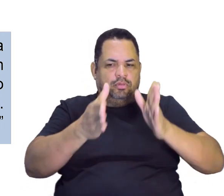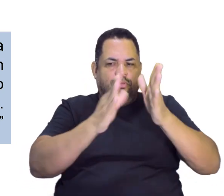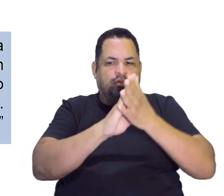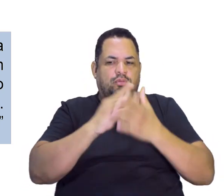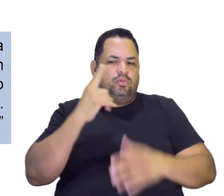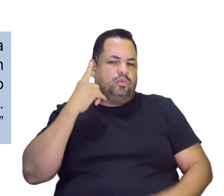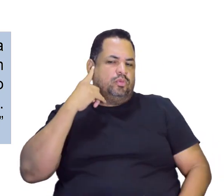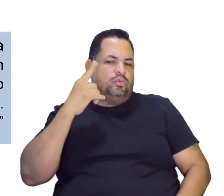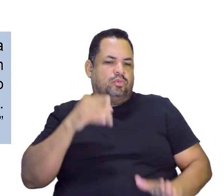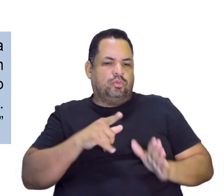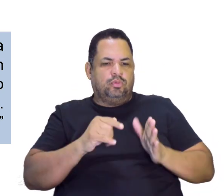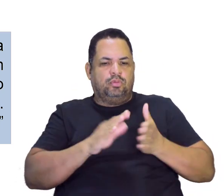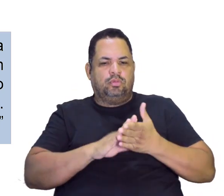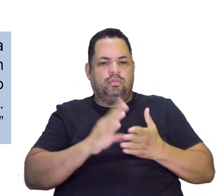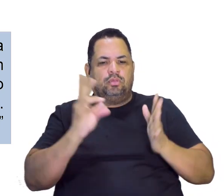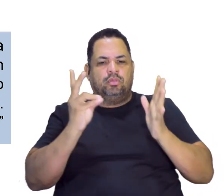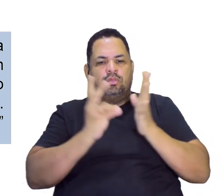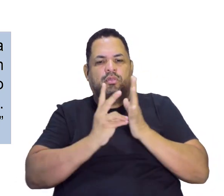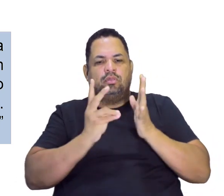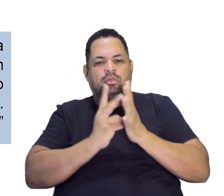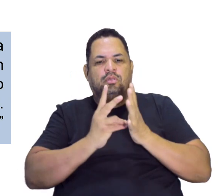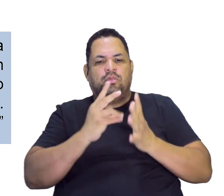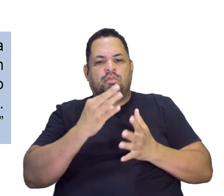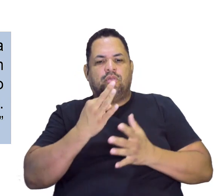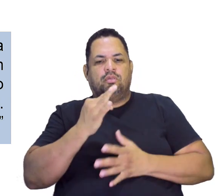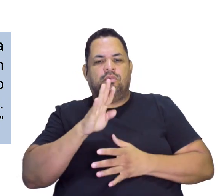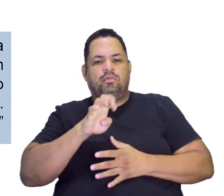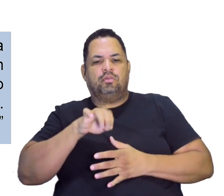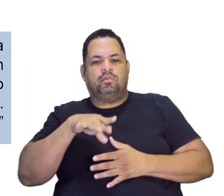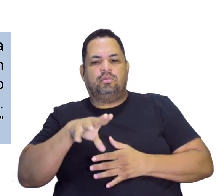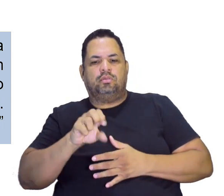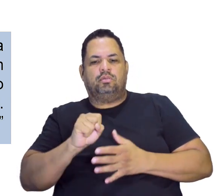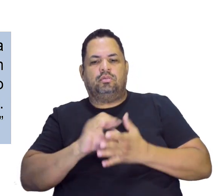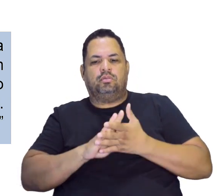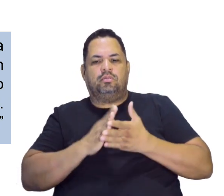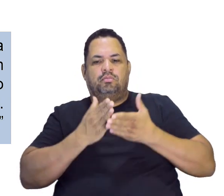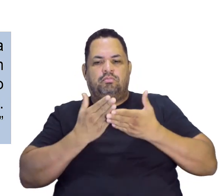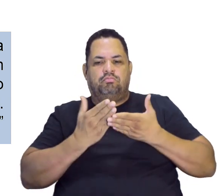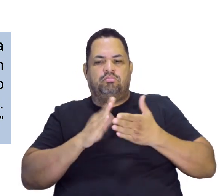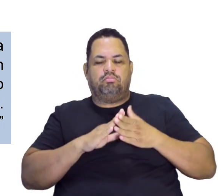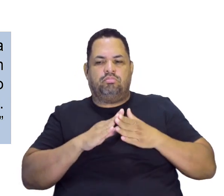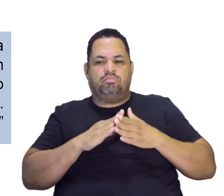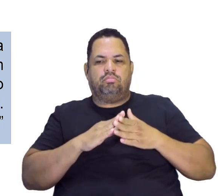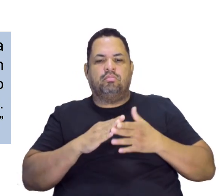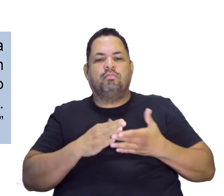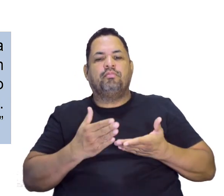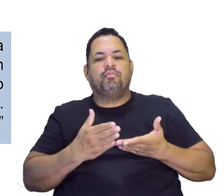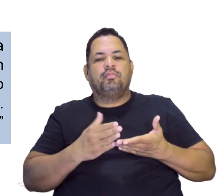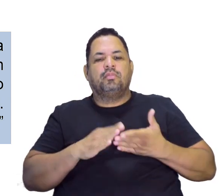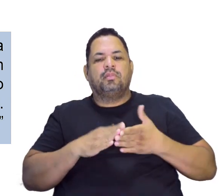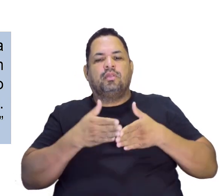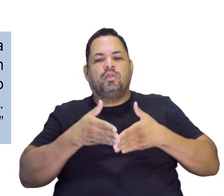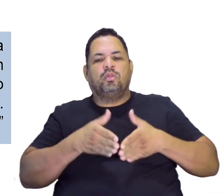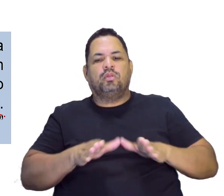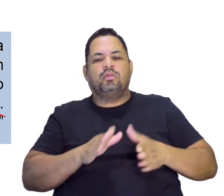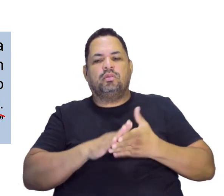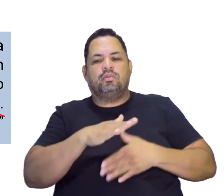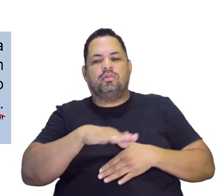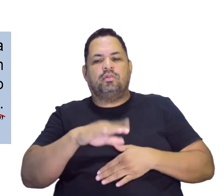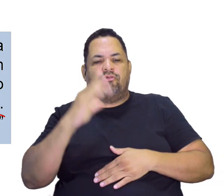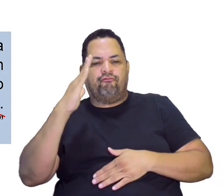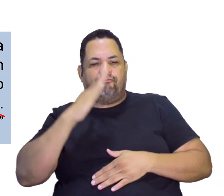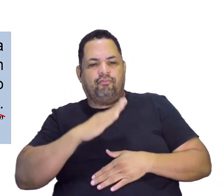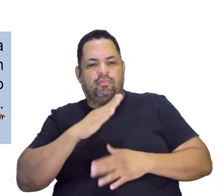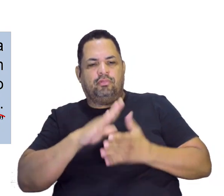barulho do Rio que é a Índia Matogrossense aqui tapa unas umas né pariu uma criança